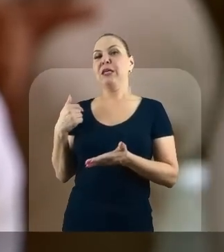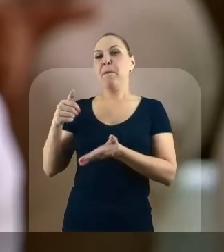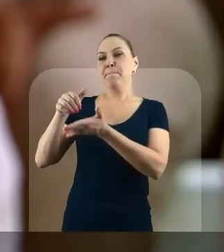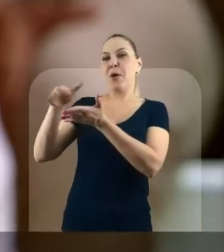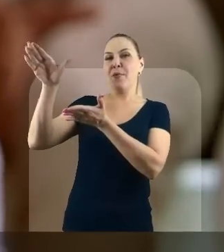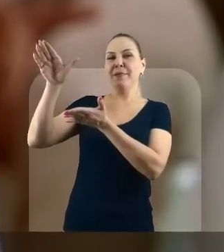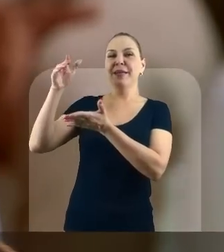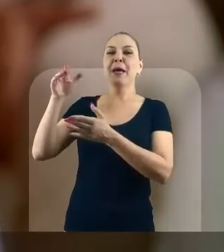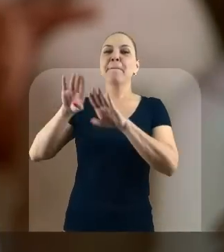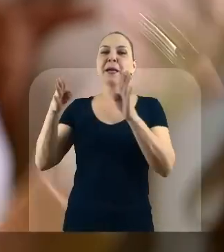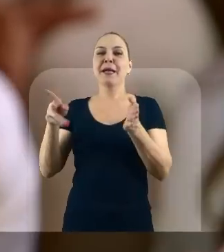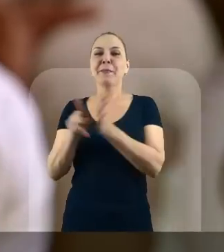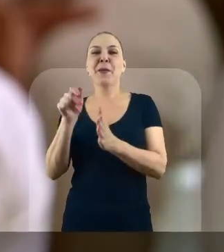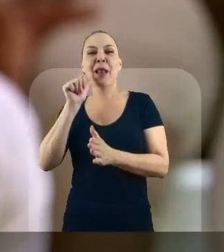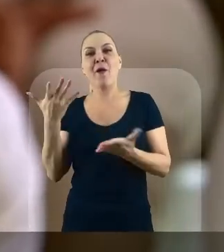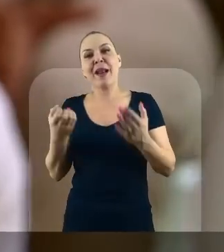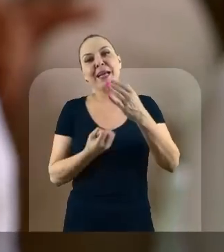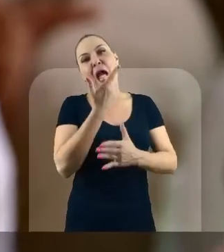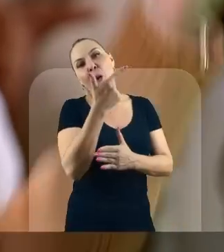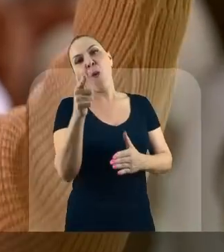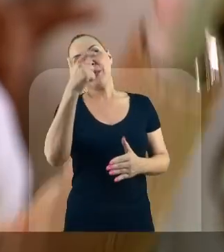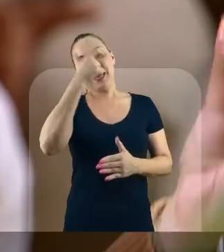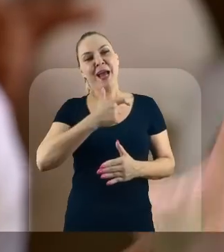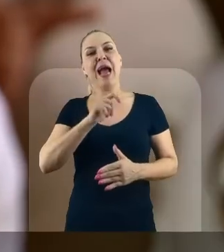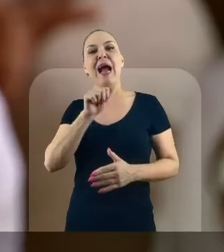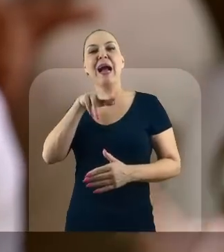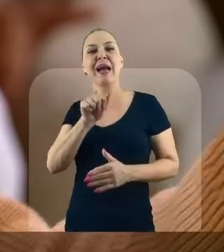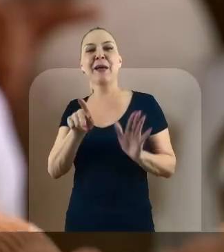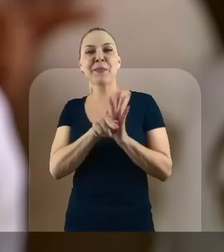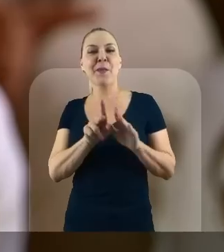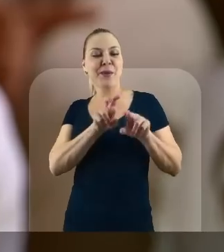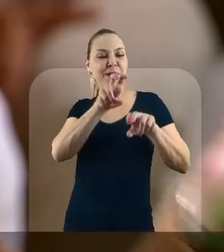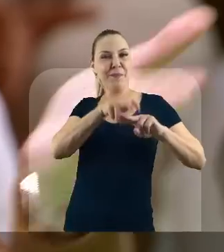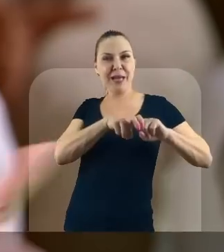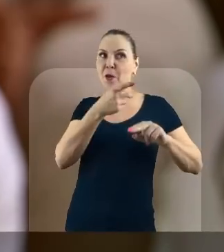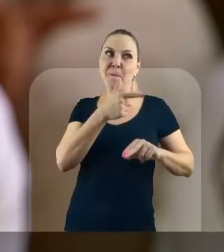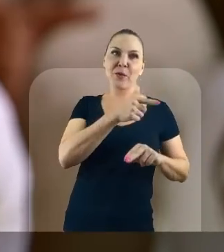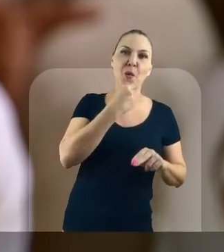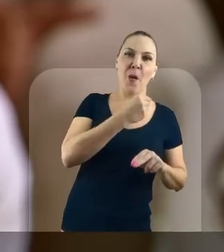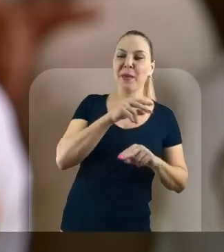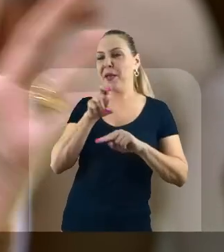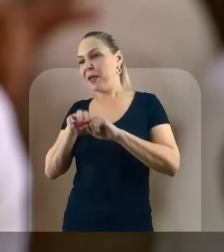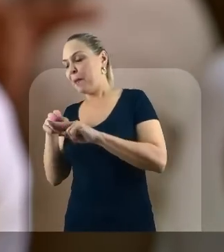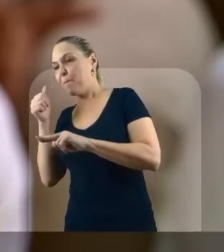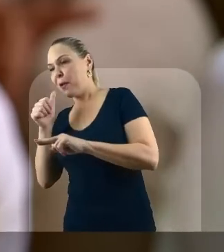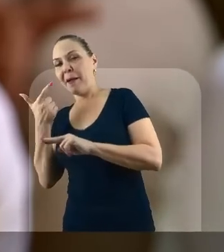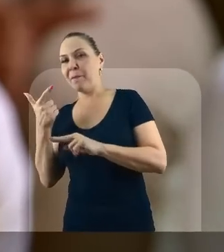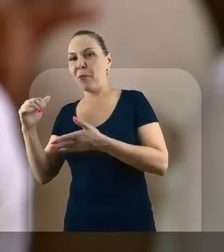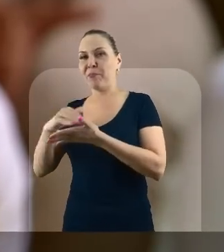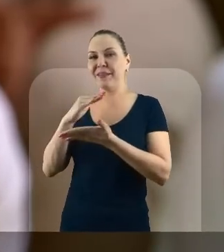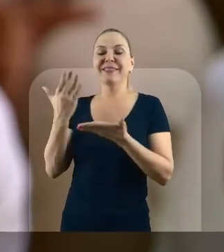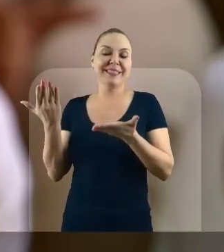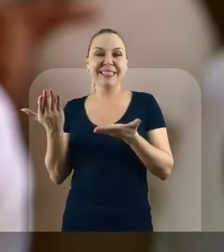mulher. Então eu acho que eu vou ter que criar uma bancada, não sei o quê, bancada da Ana, só pra mim, porque eu não posso nem ser da do homem e nem da mulher. Mas isso mostra